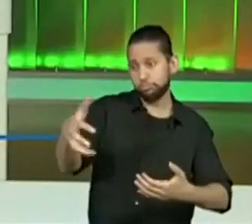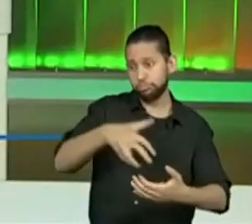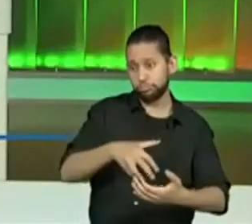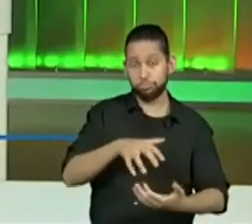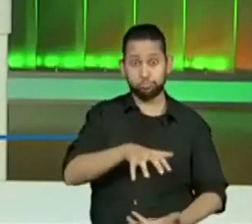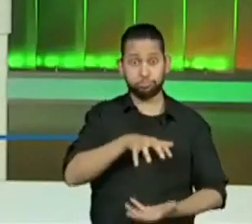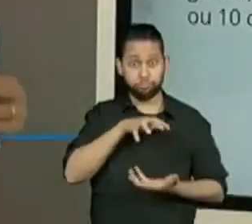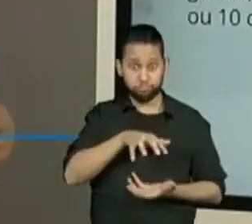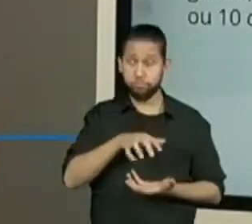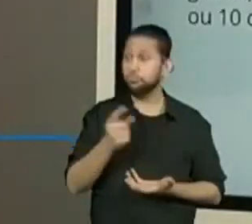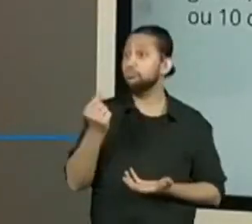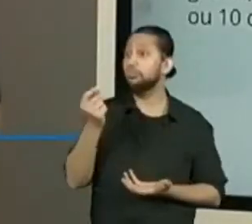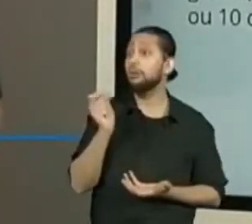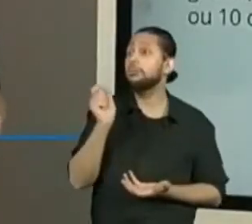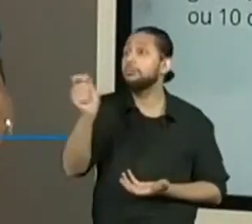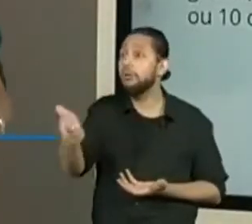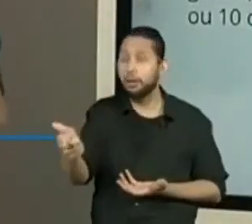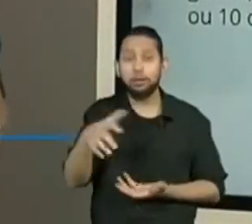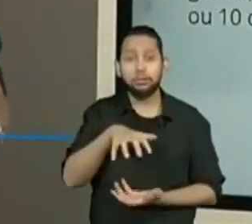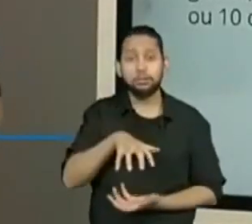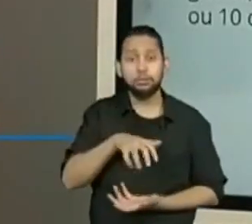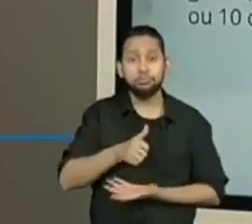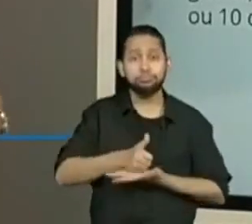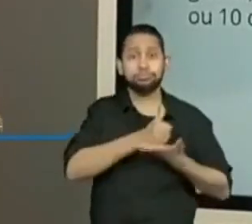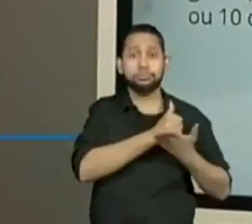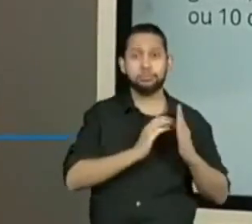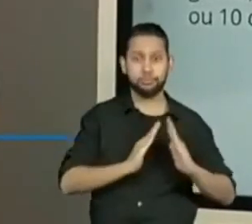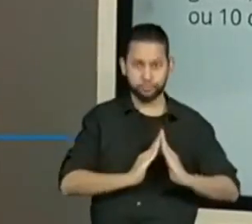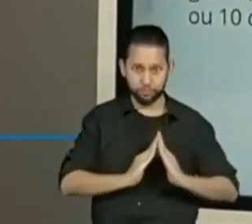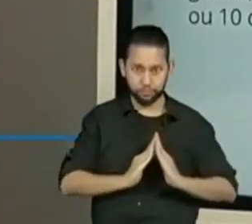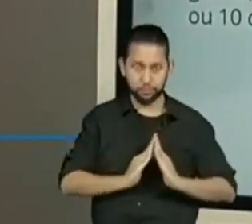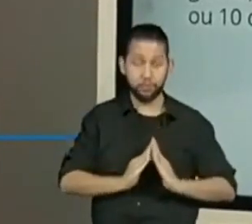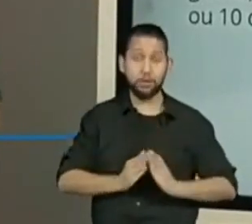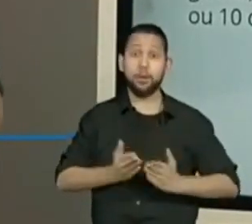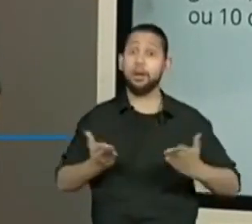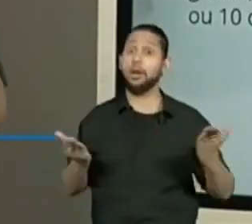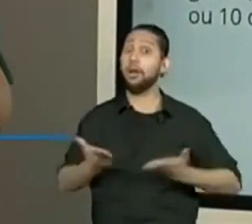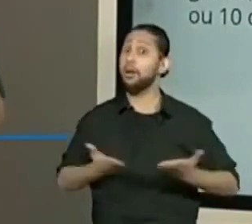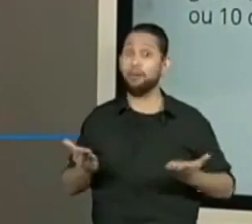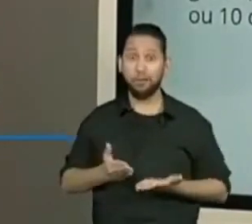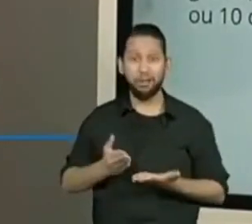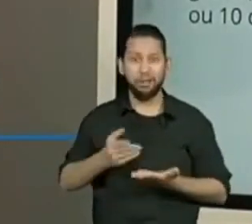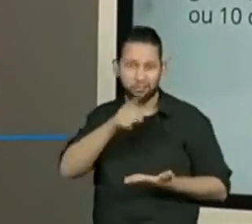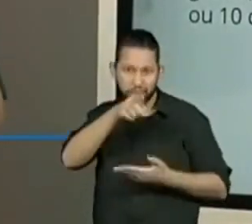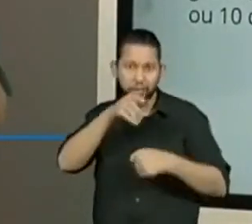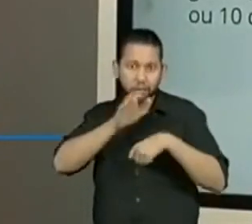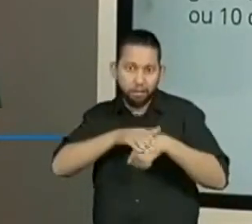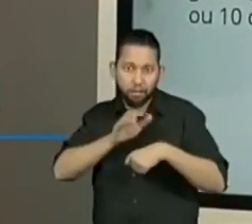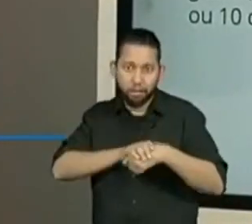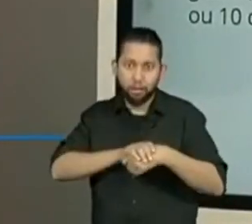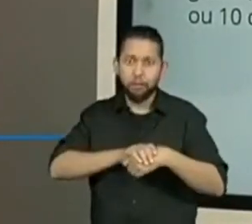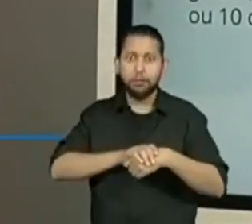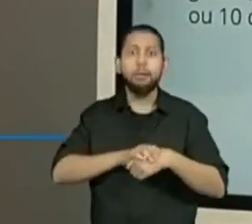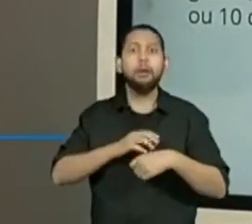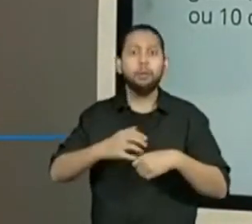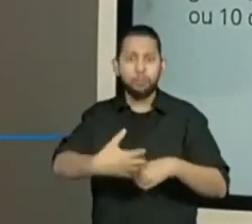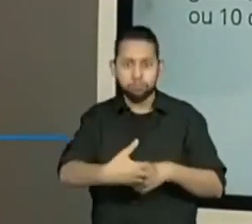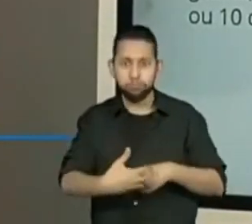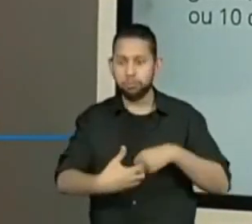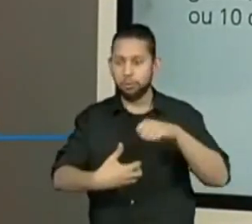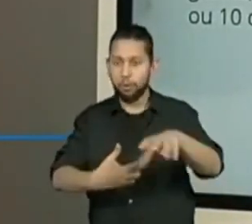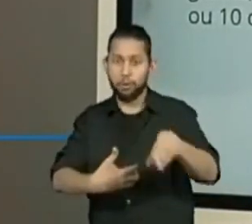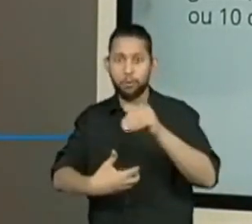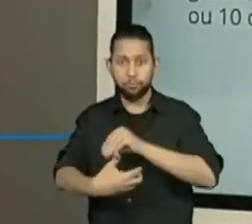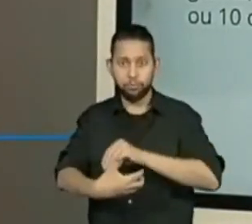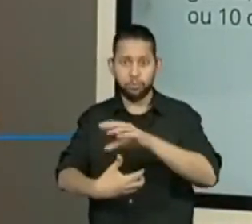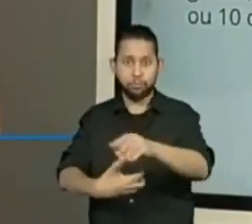às vezes no sacolão ou na quitanda do nosso bairro encontra é os legumes todos fechadinhos